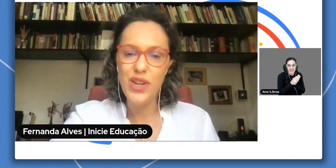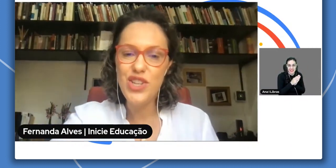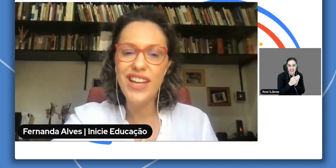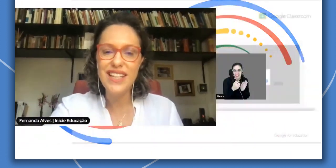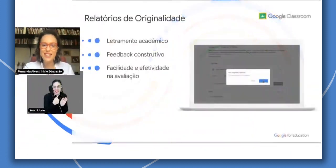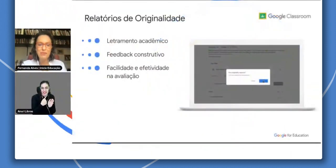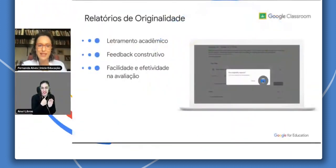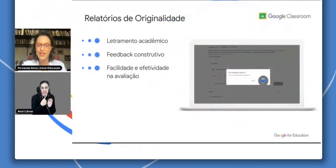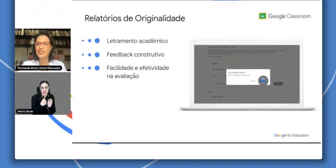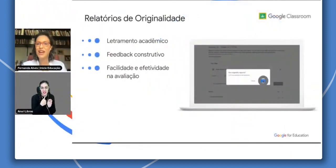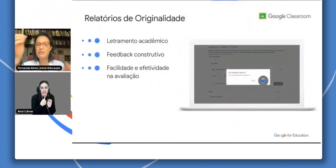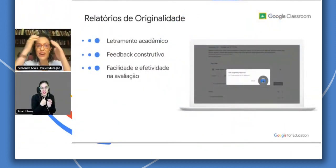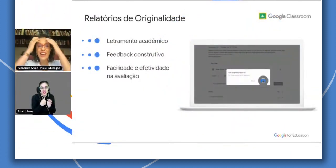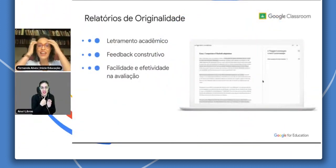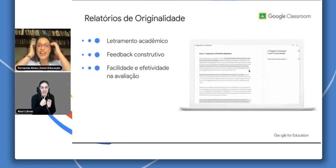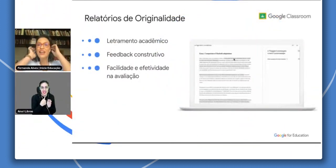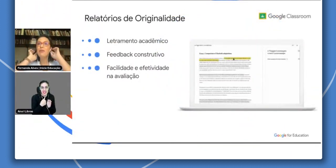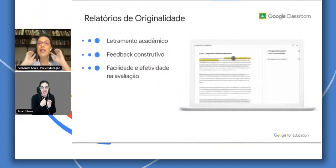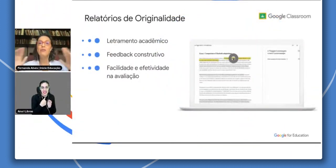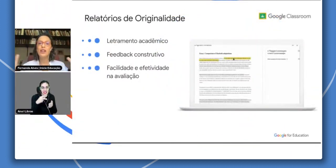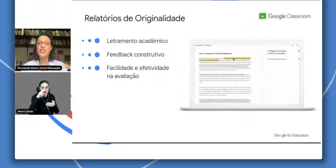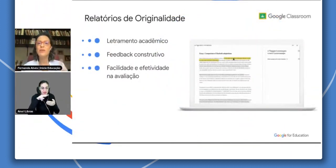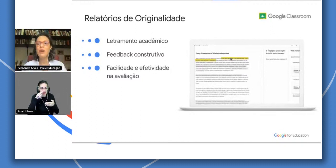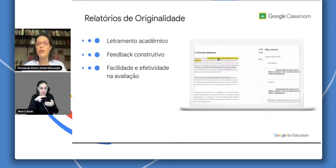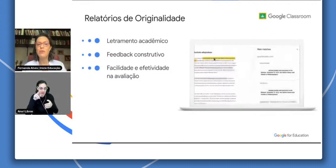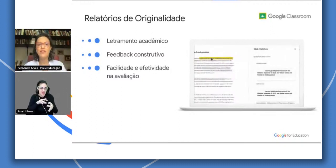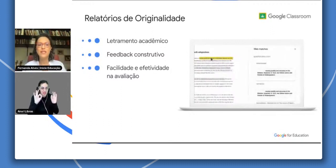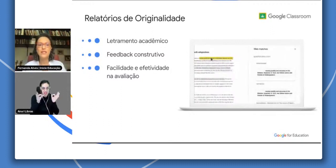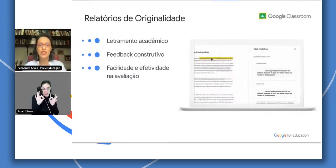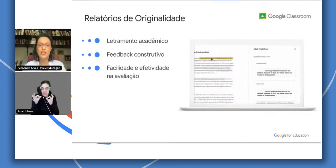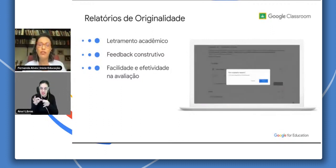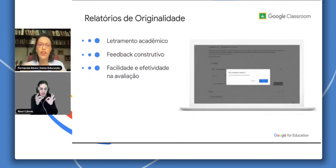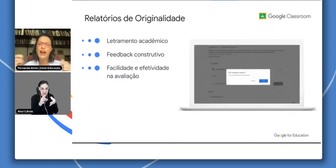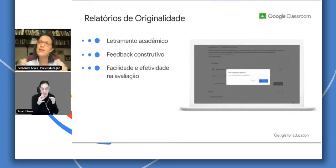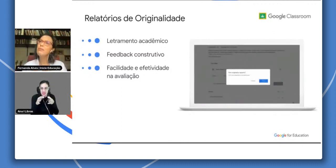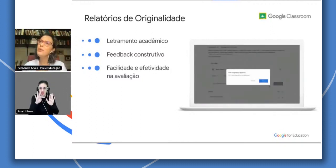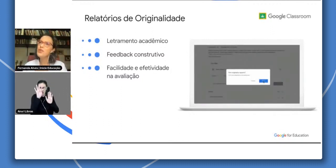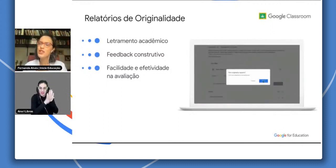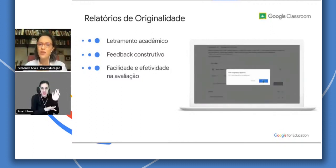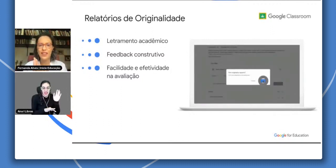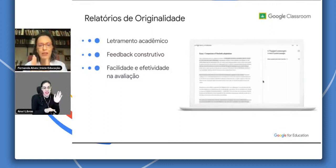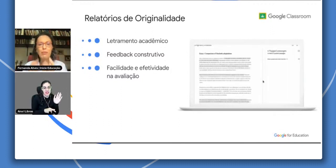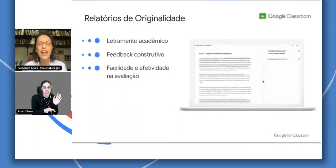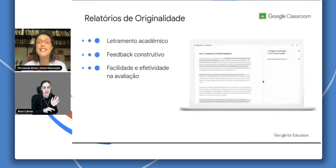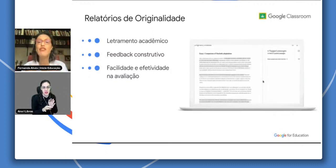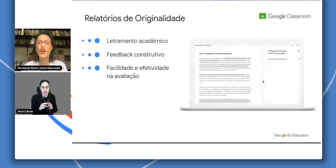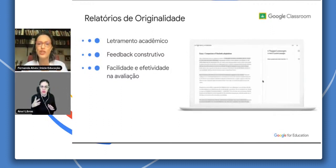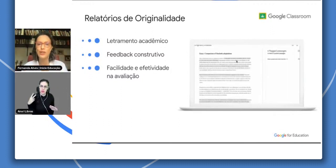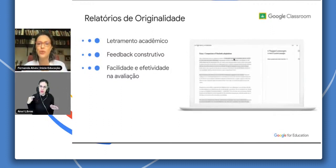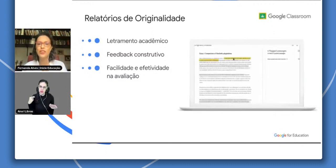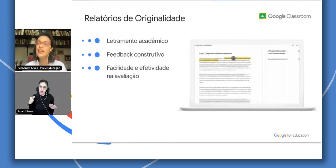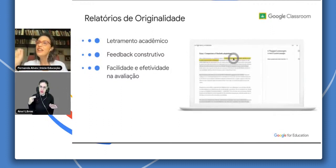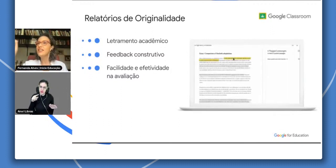corrigi redação bastante tempo e me lembro, né, de algumas vezes desconfiar, assim, puxa, isso aqui não me parece